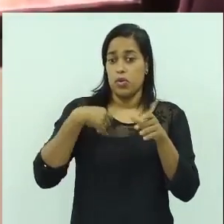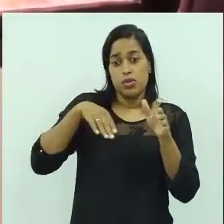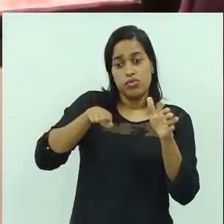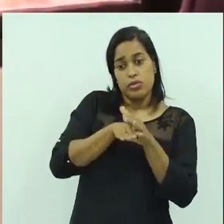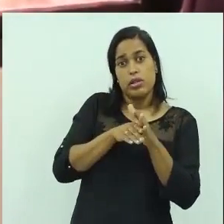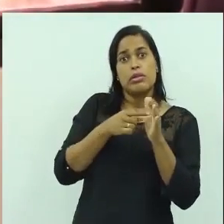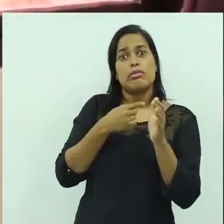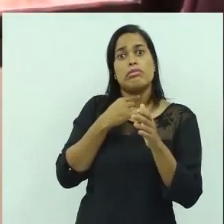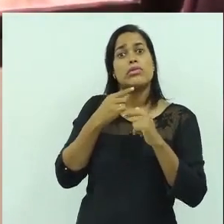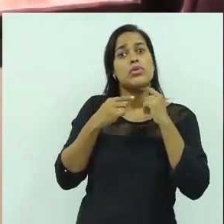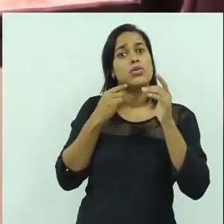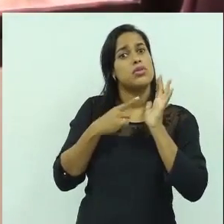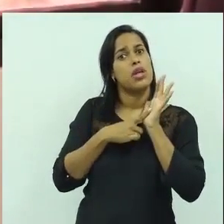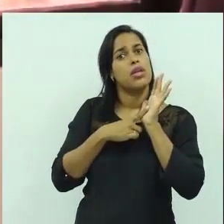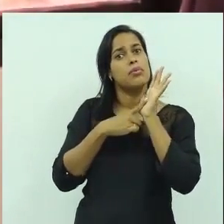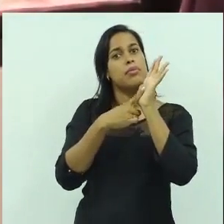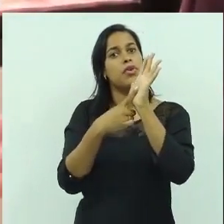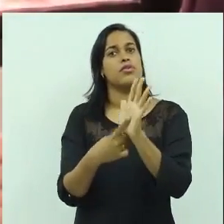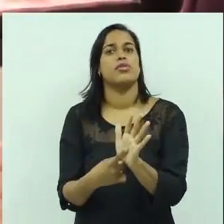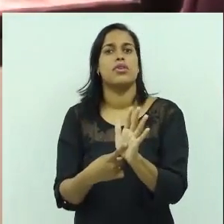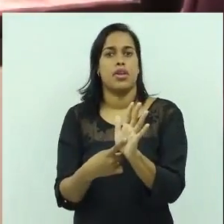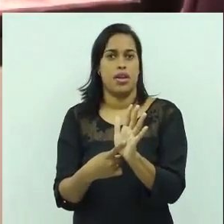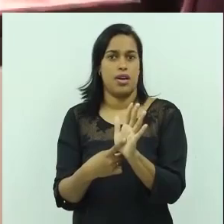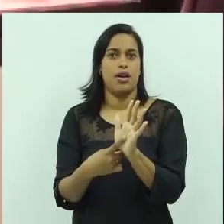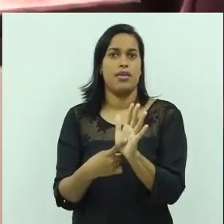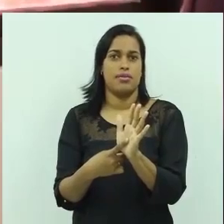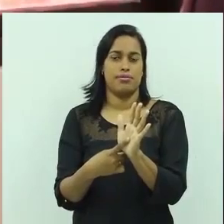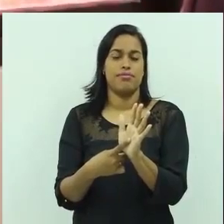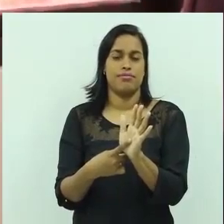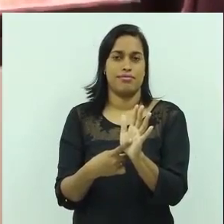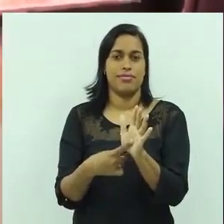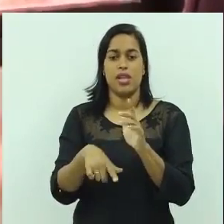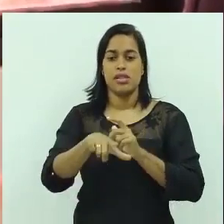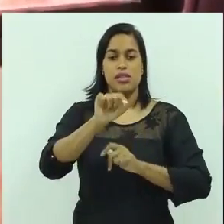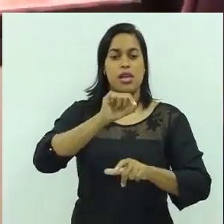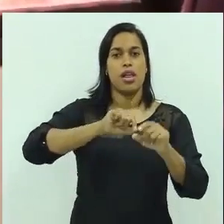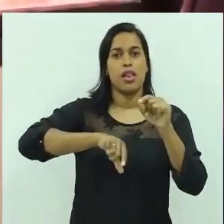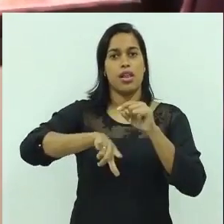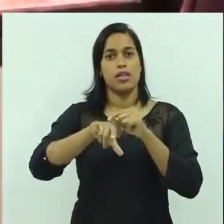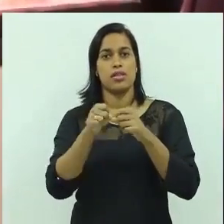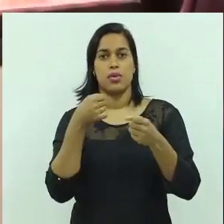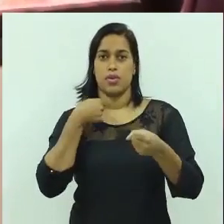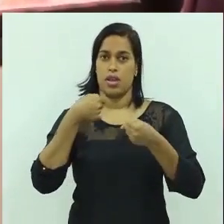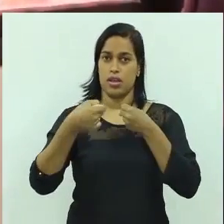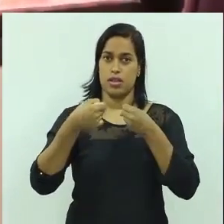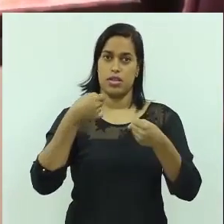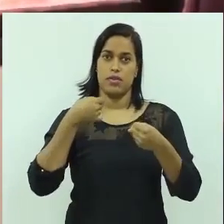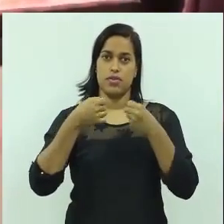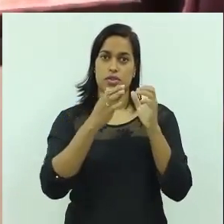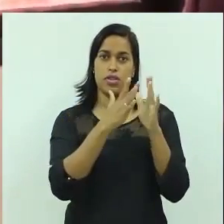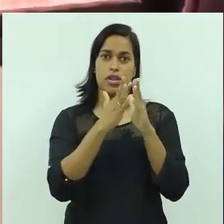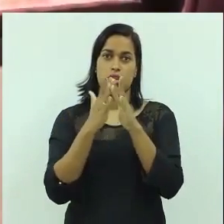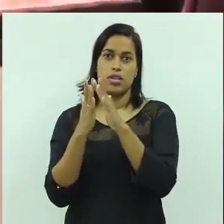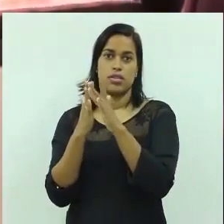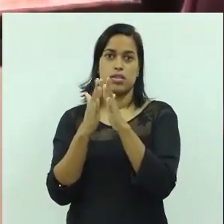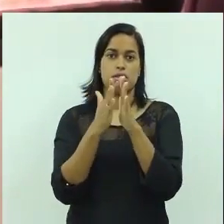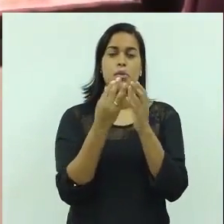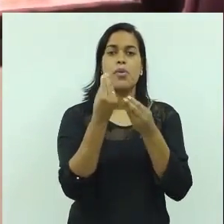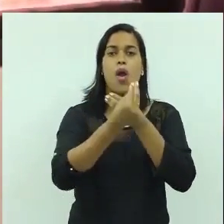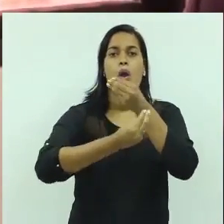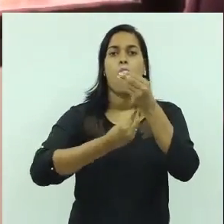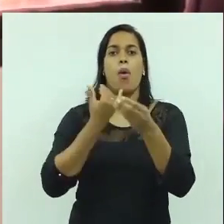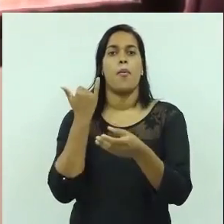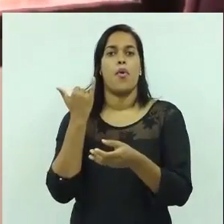não consegue realmente mostrar isso durante o processo de seleção, seja na entrevista, seja na dinâmica. Como controlar um